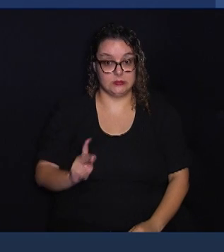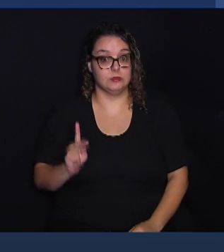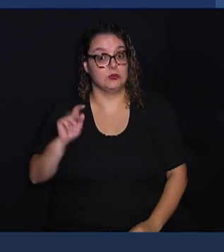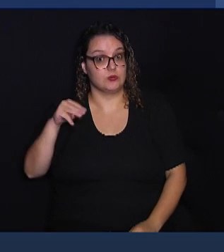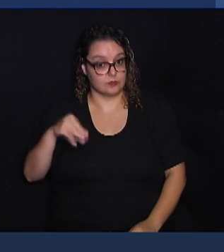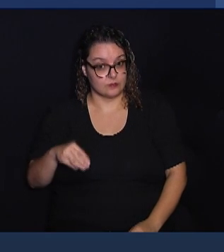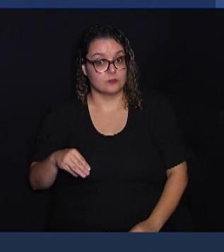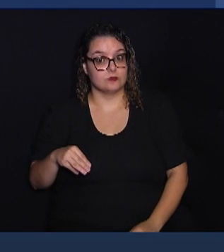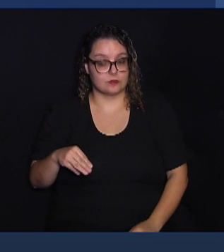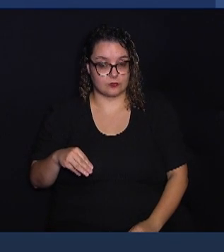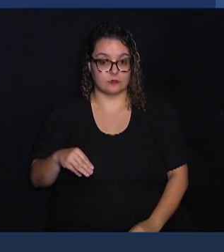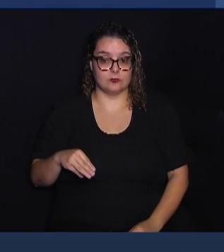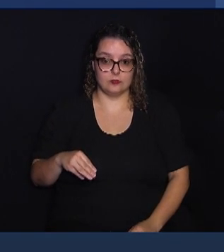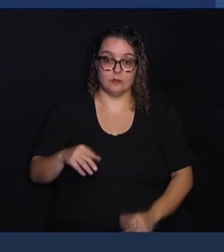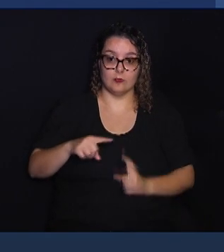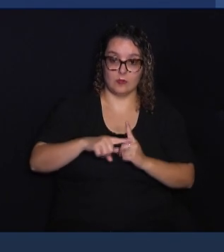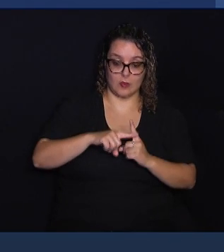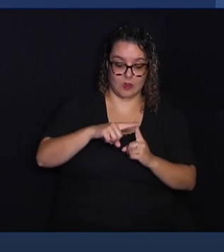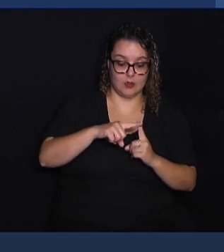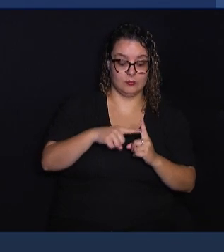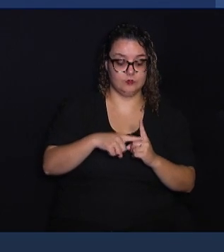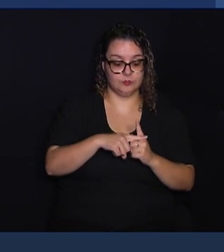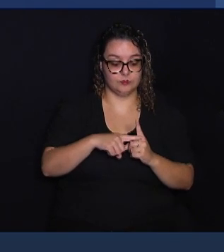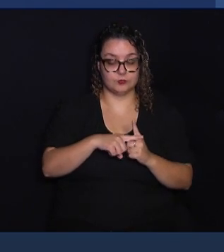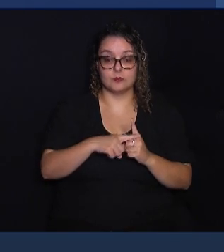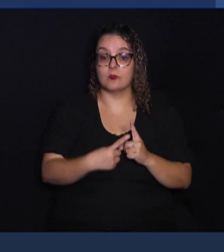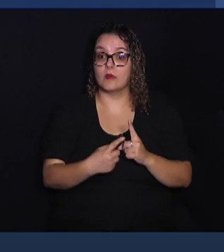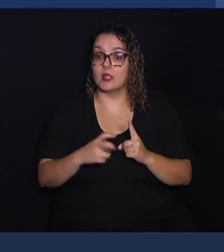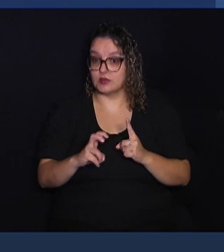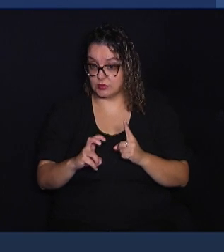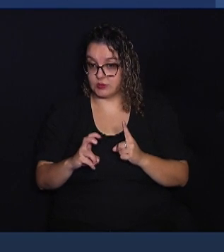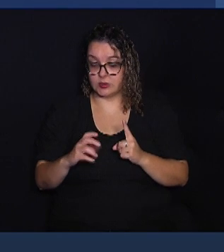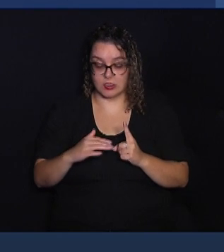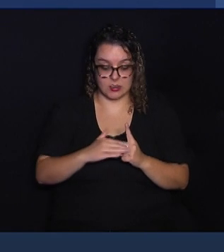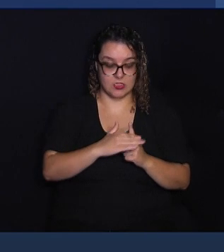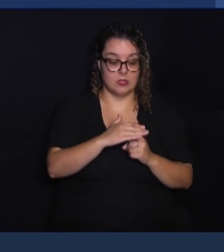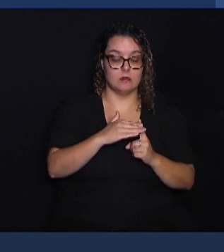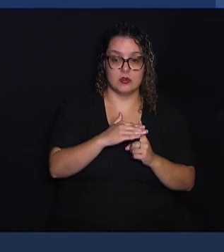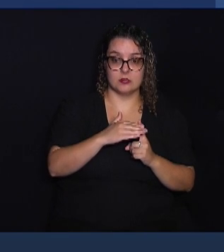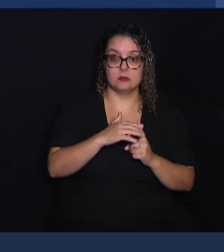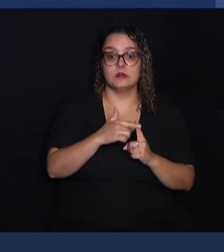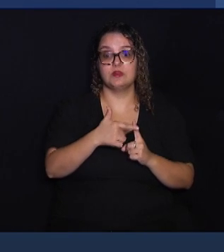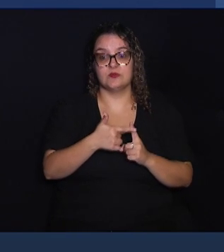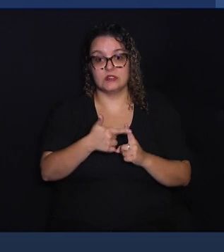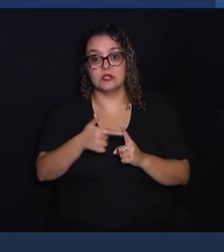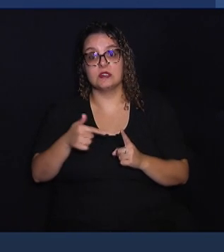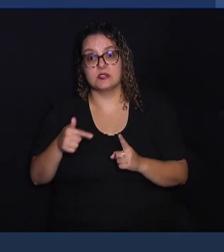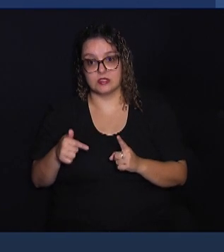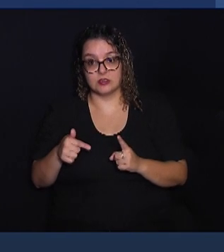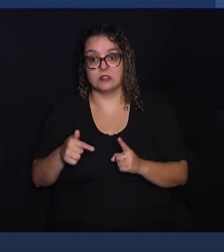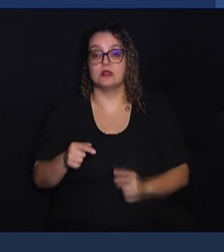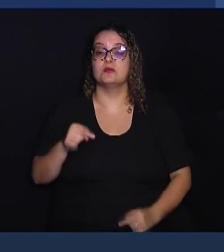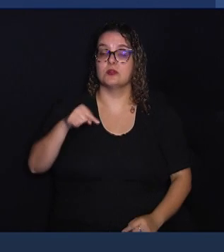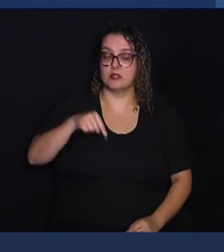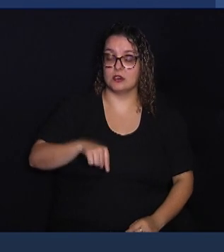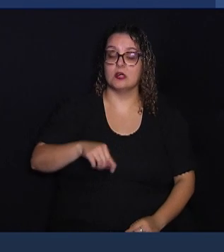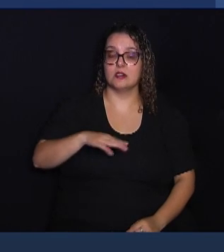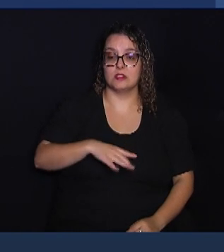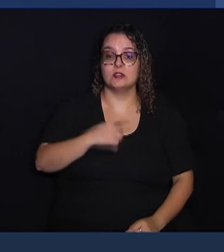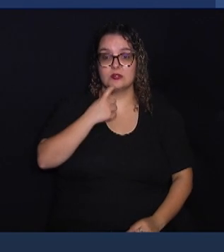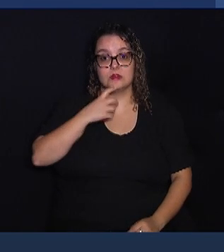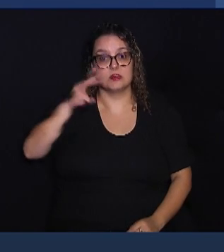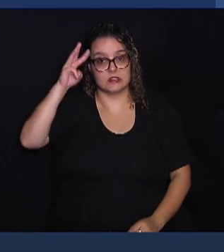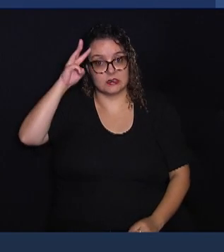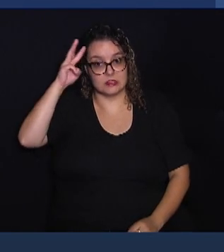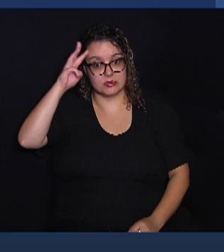por hora. E as temperaturas, vamos lá, a temperatura fica entre a mínima de 15 e a máxima de 27 graus nesta